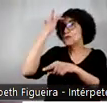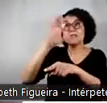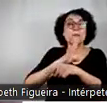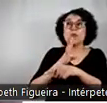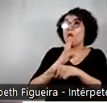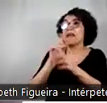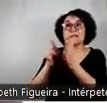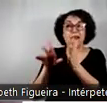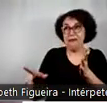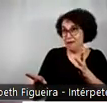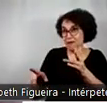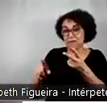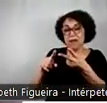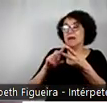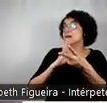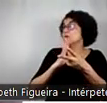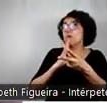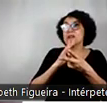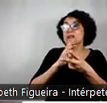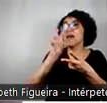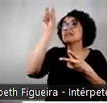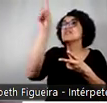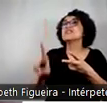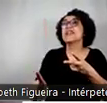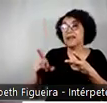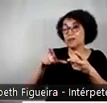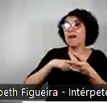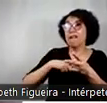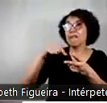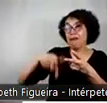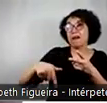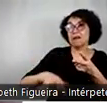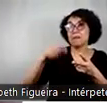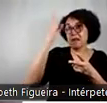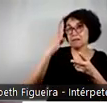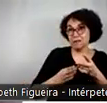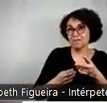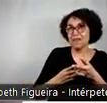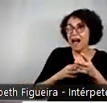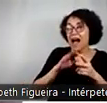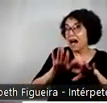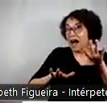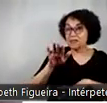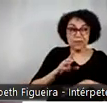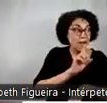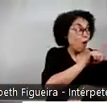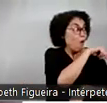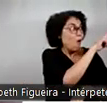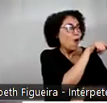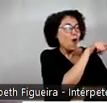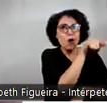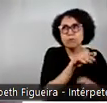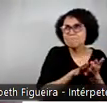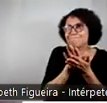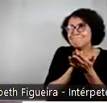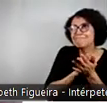direito, então de usar, né, disso, né, como uma exploração da mão de obra dessa pessoa migrante que precisa trabalhar para